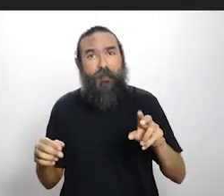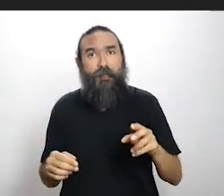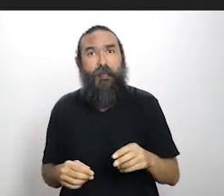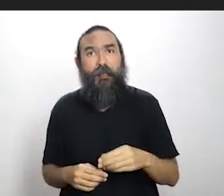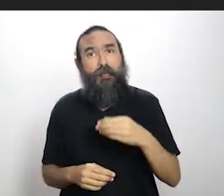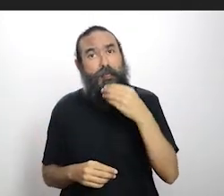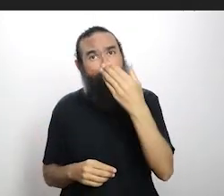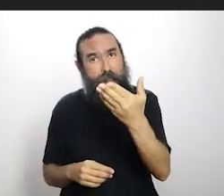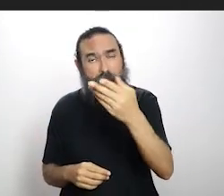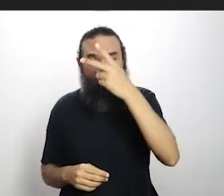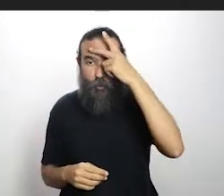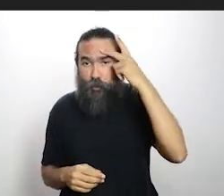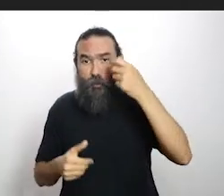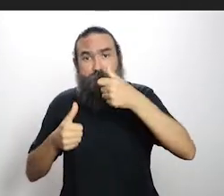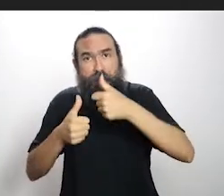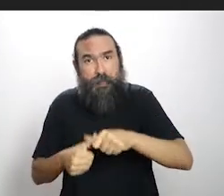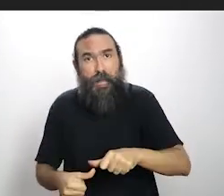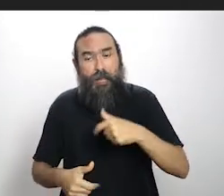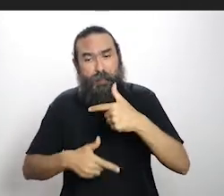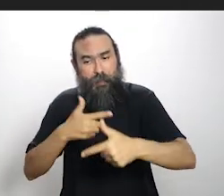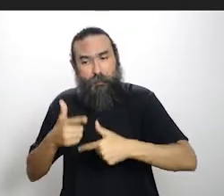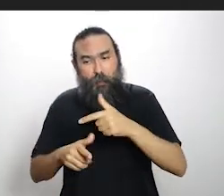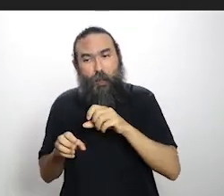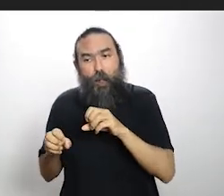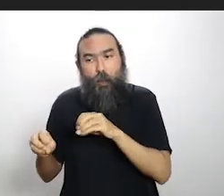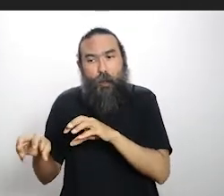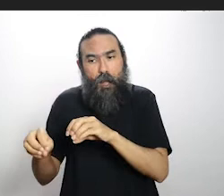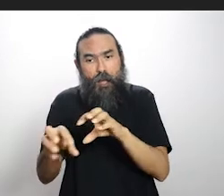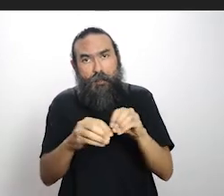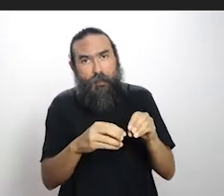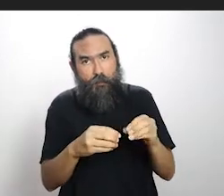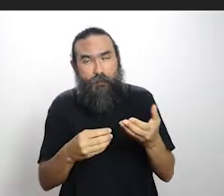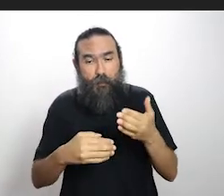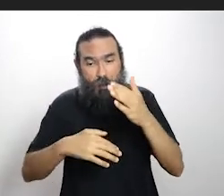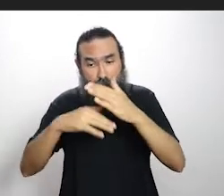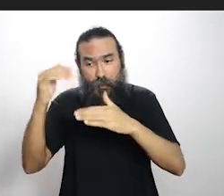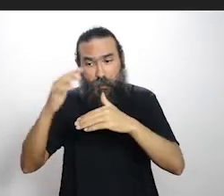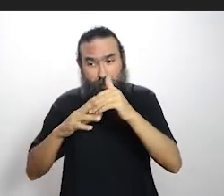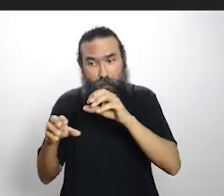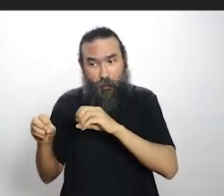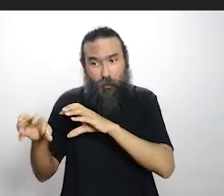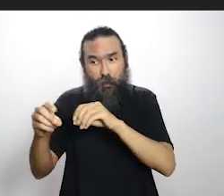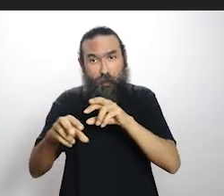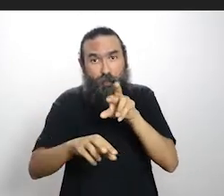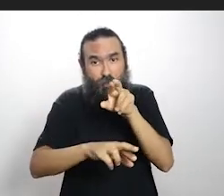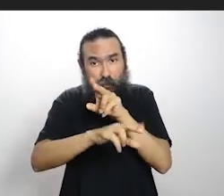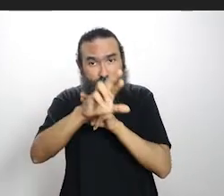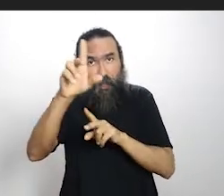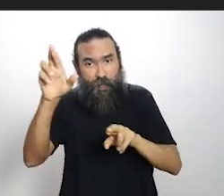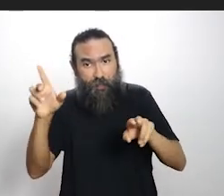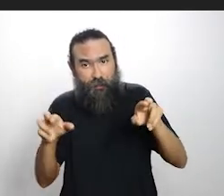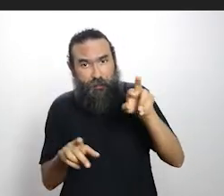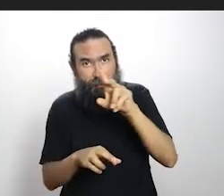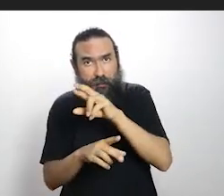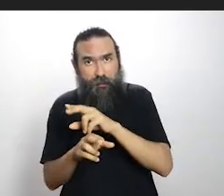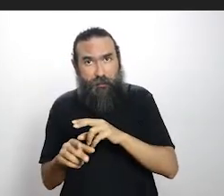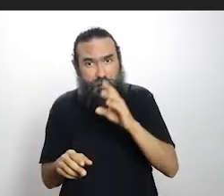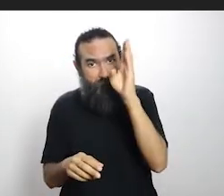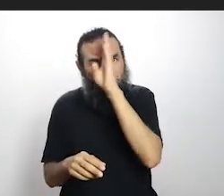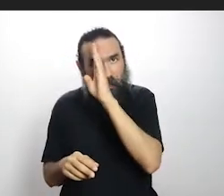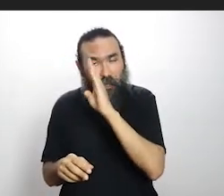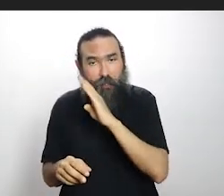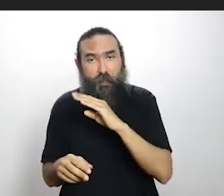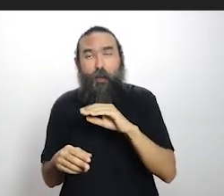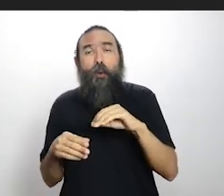que vocês têm atuação. Então, nesses processos educativos territoriais, quais são